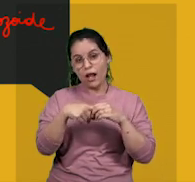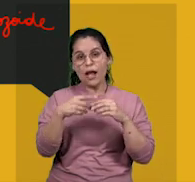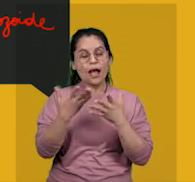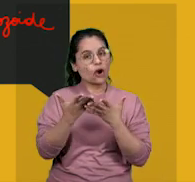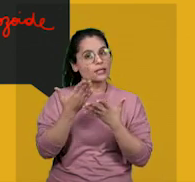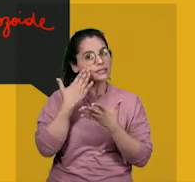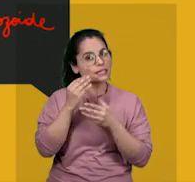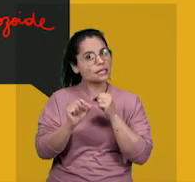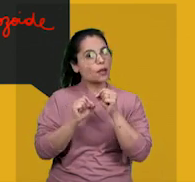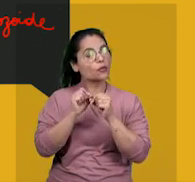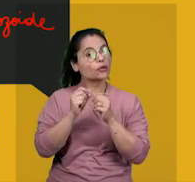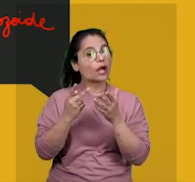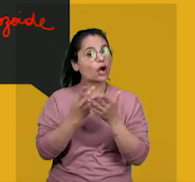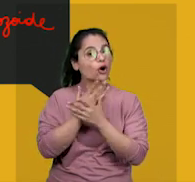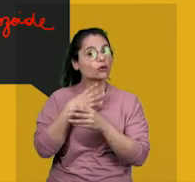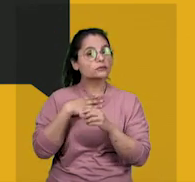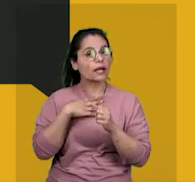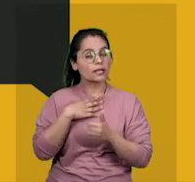testículo.